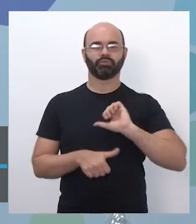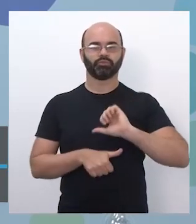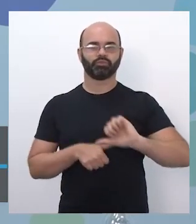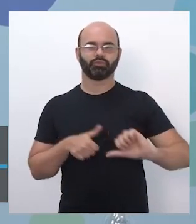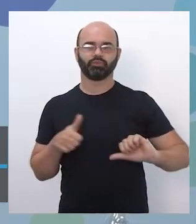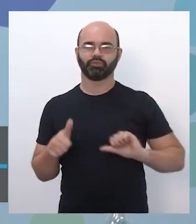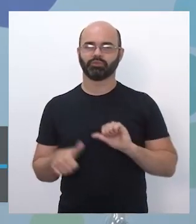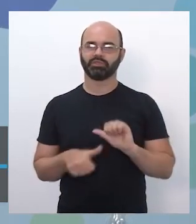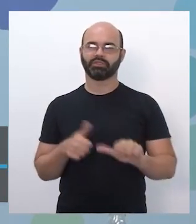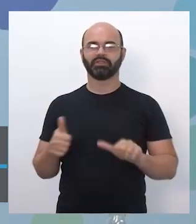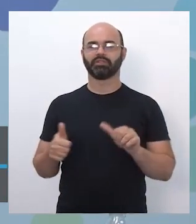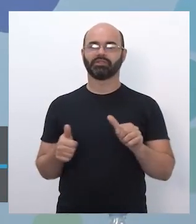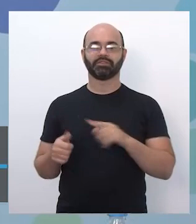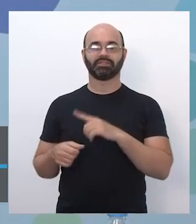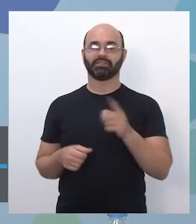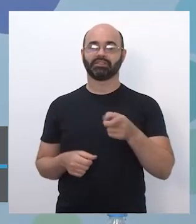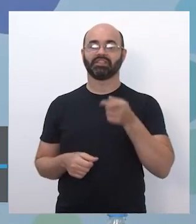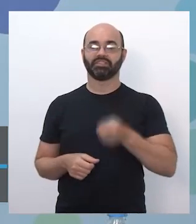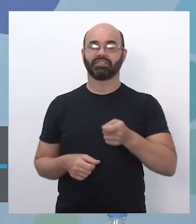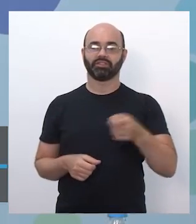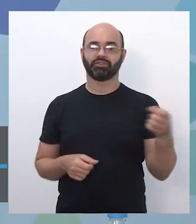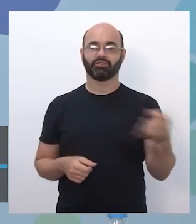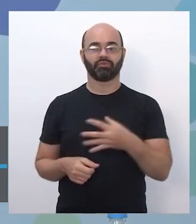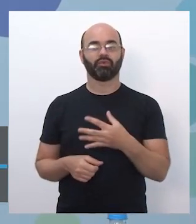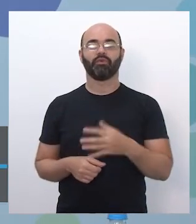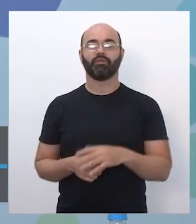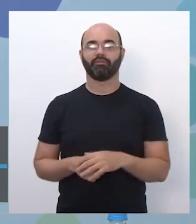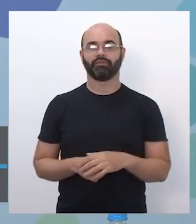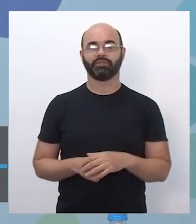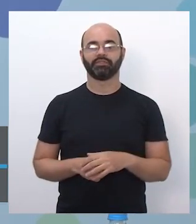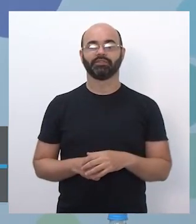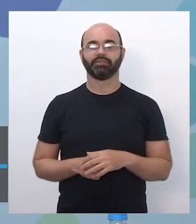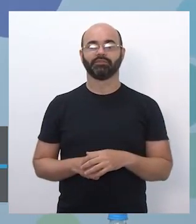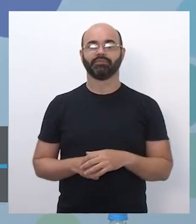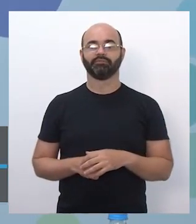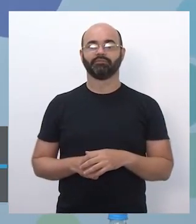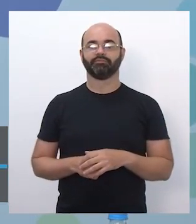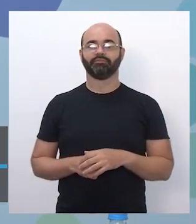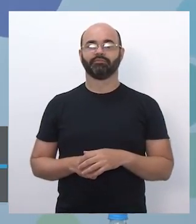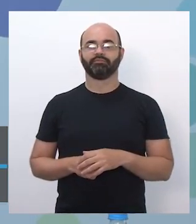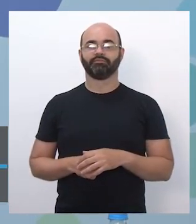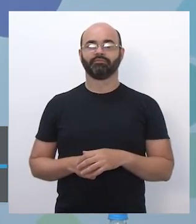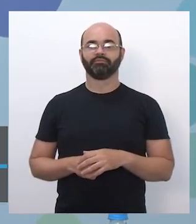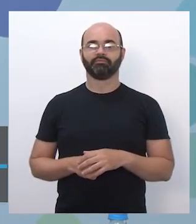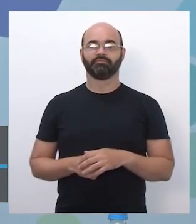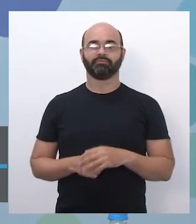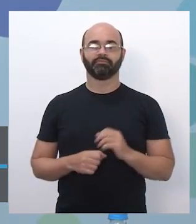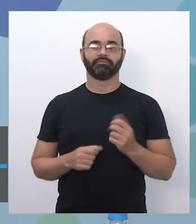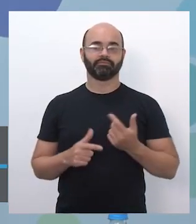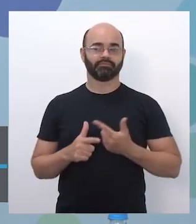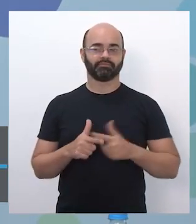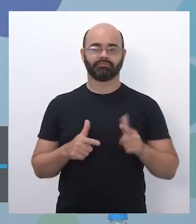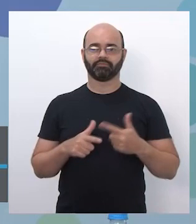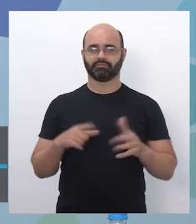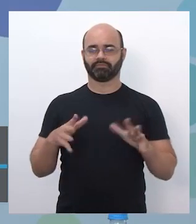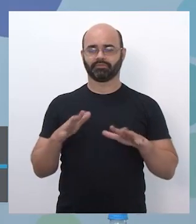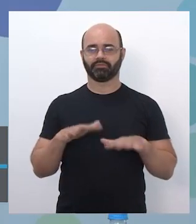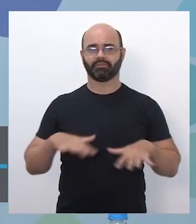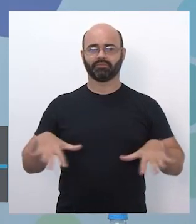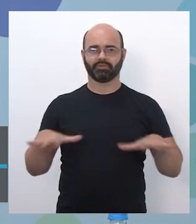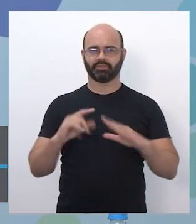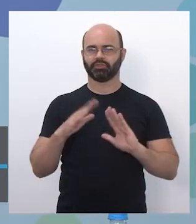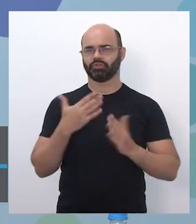novas exigências e aí é super importante que é um problema presente no ambiente mais